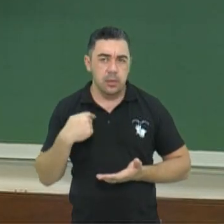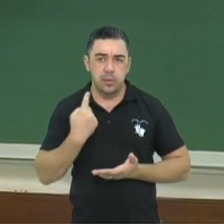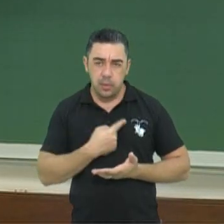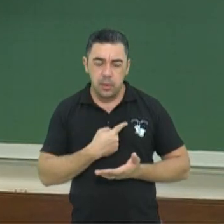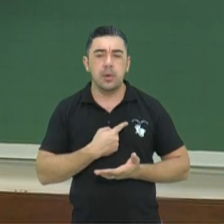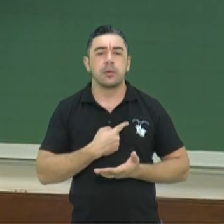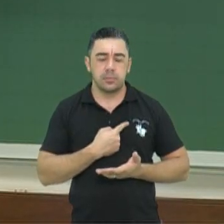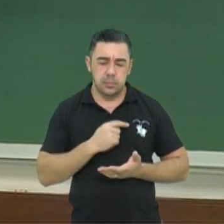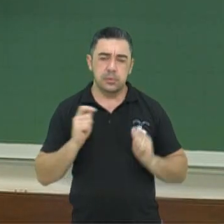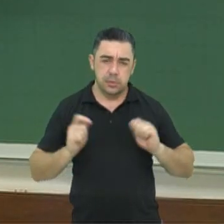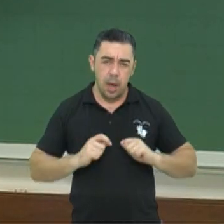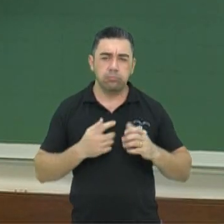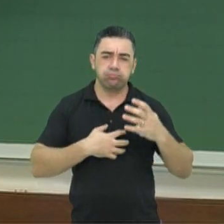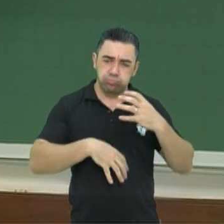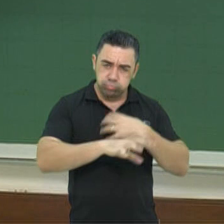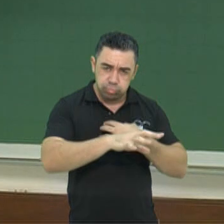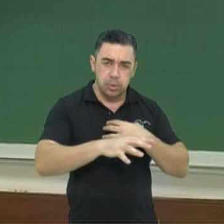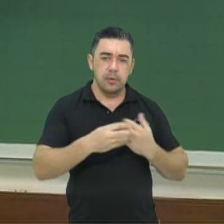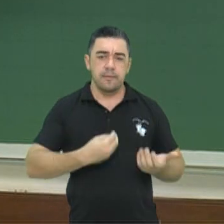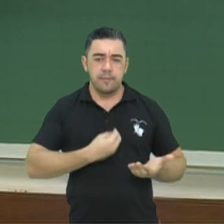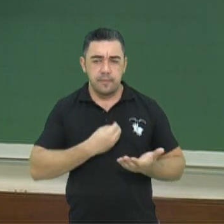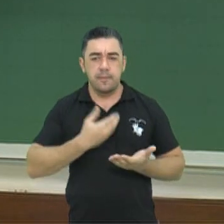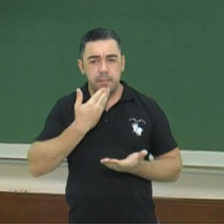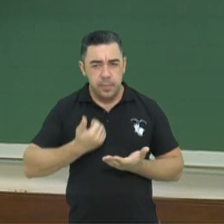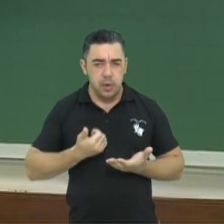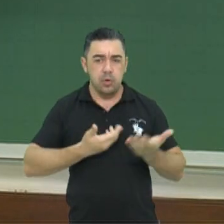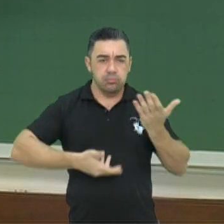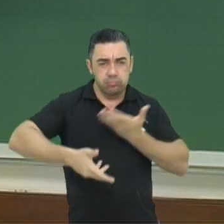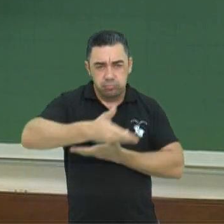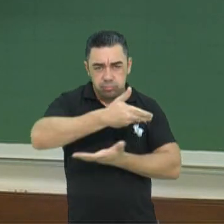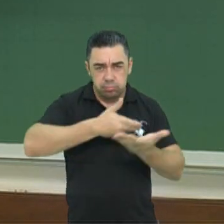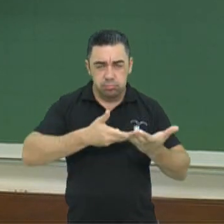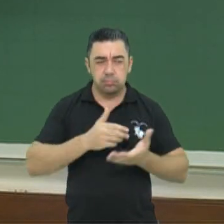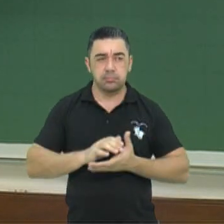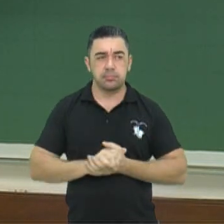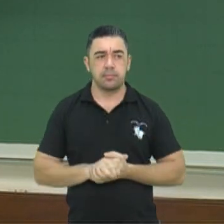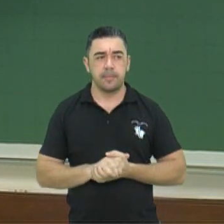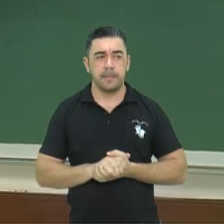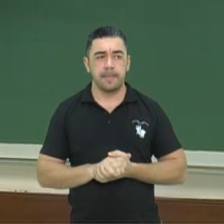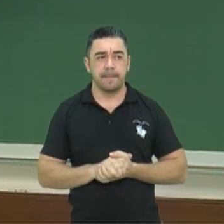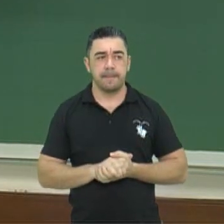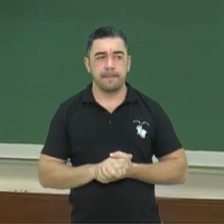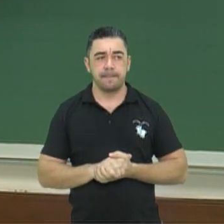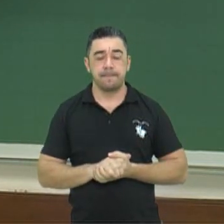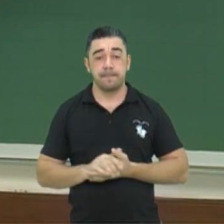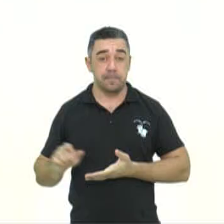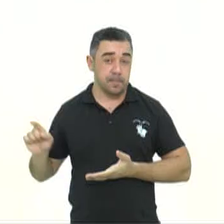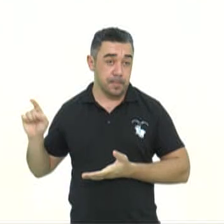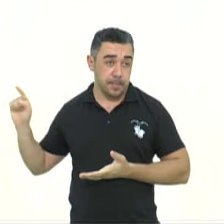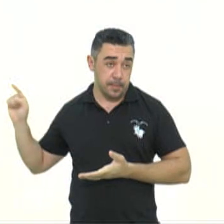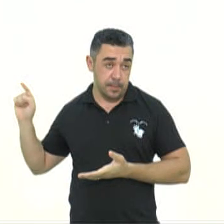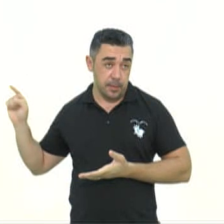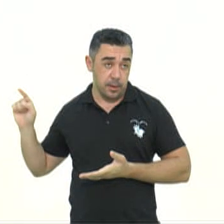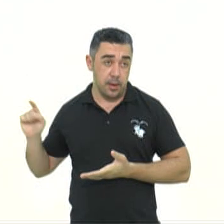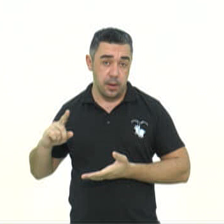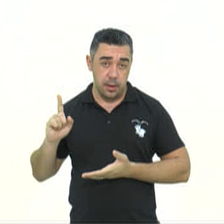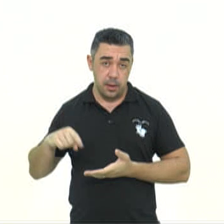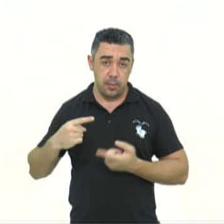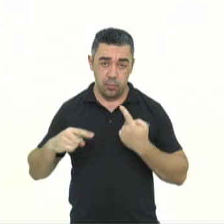gente seja mais tolerante, que a gente consiga viver em harmonia com pessoas diferentes. E aqui no caso a Orquestra de